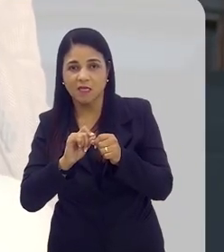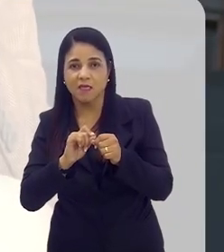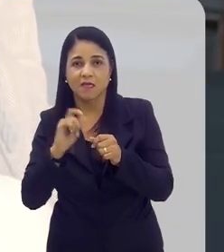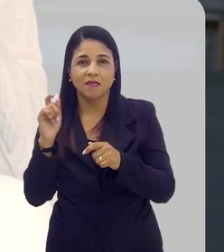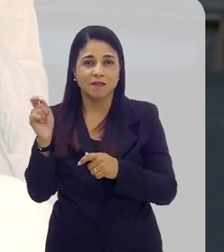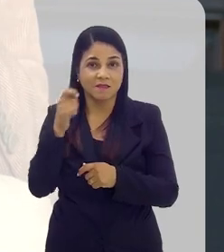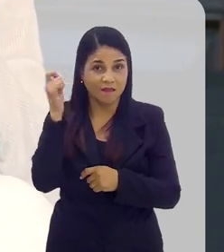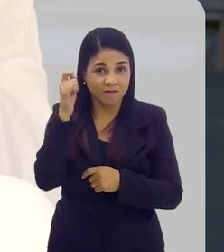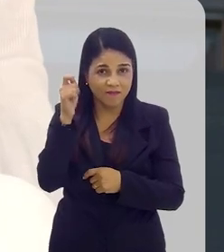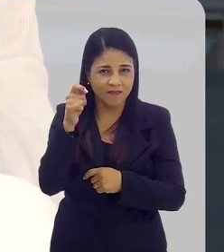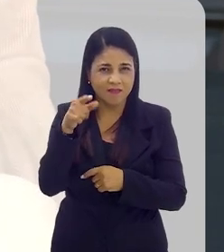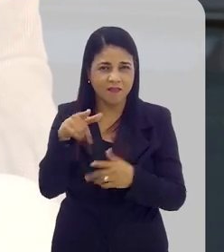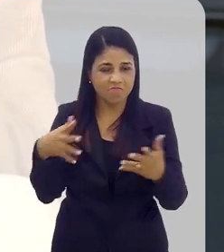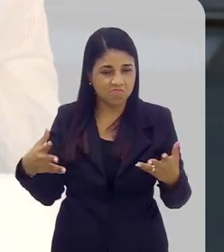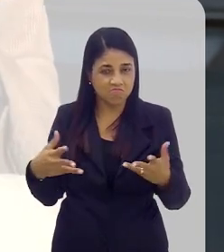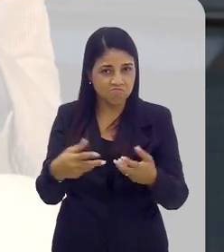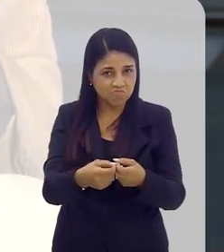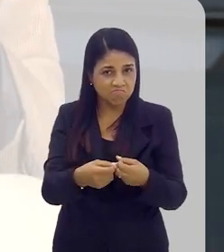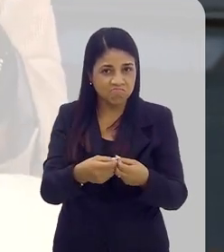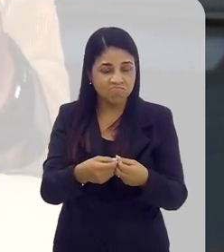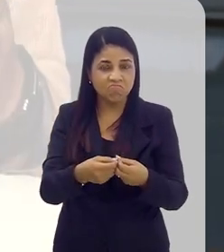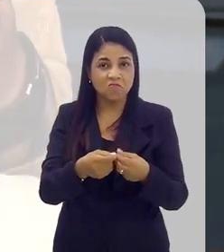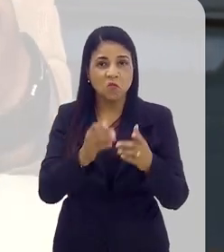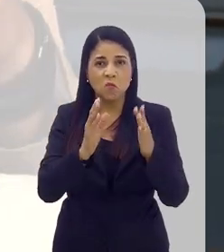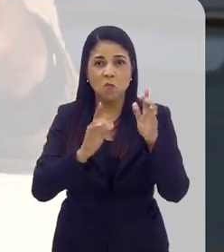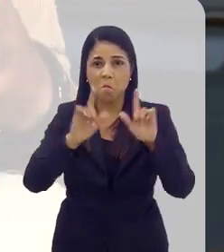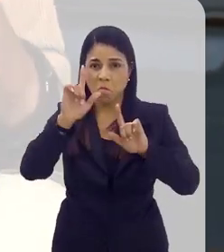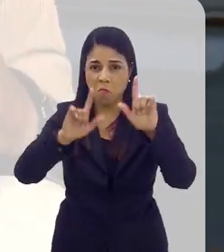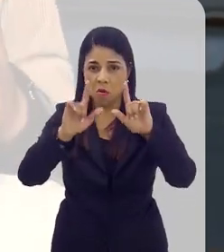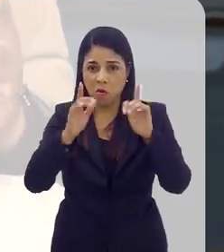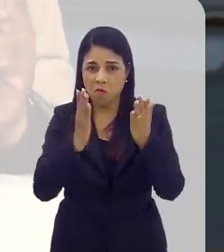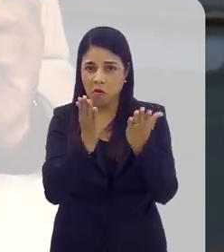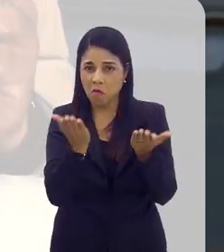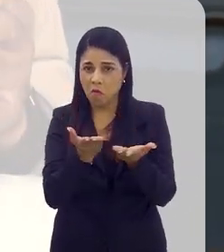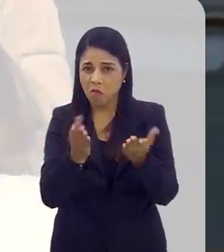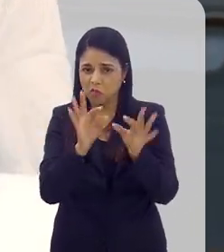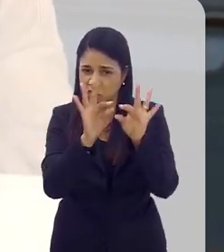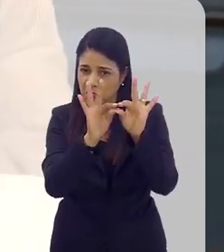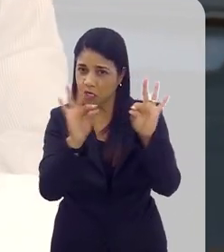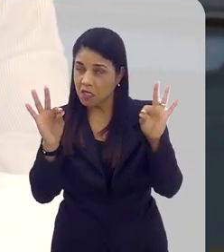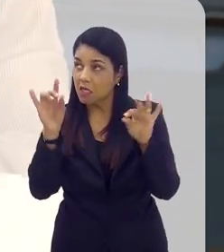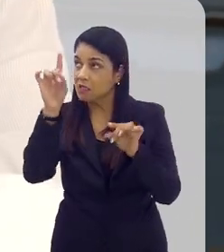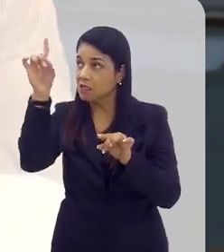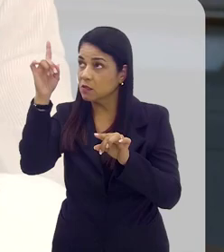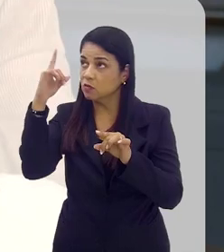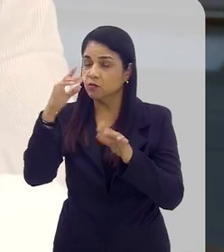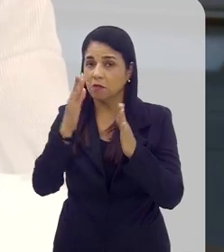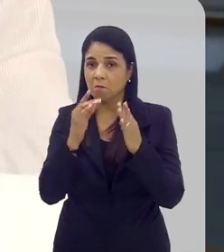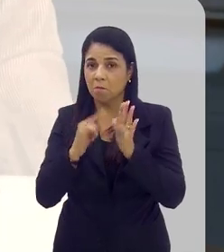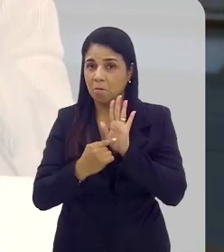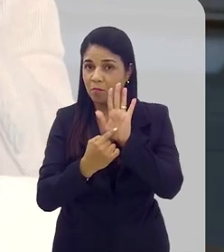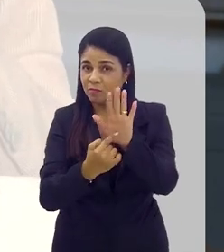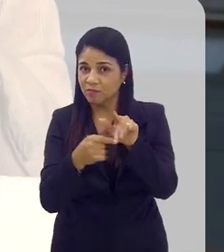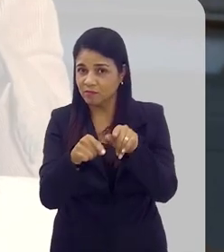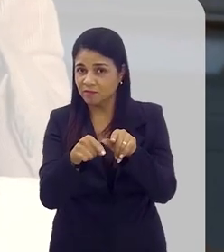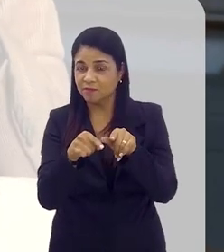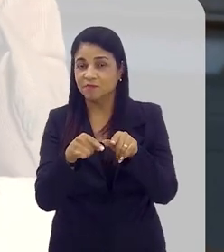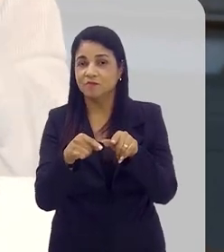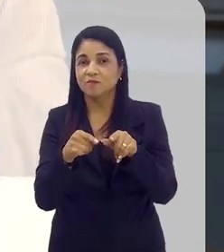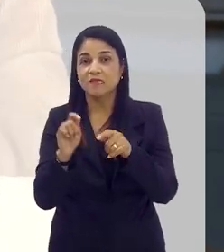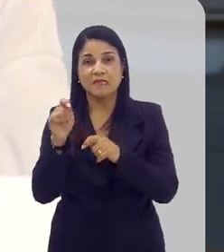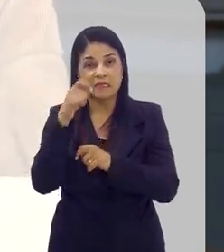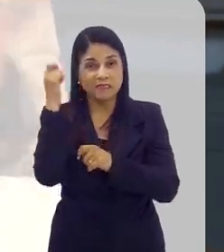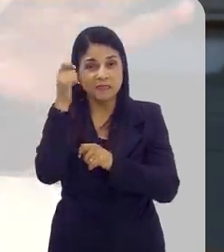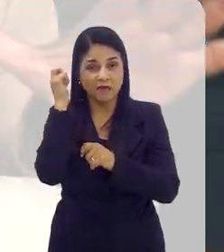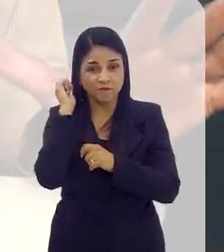sobre entender, fazer, Davi. Veja que coisa incrível, né? Acho que hoje o programa está seguindo aí uma